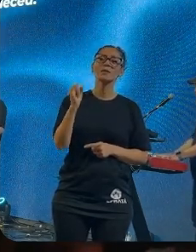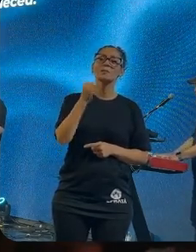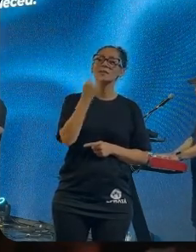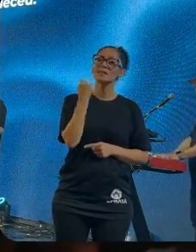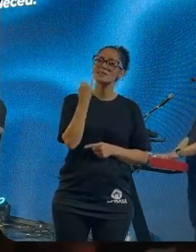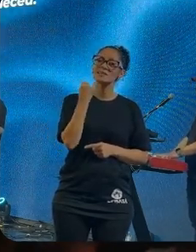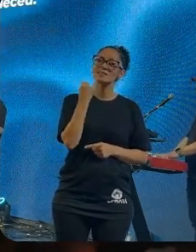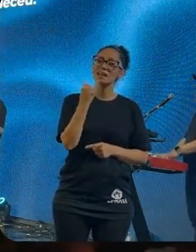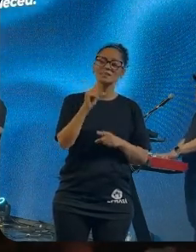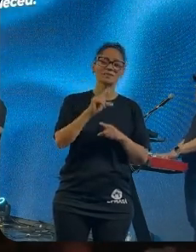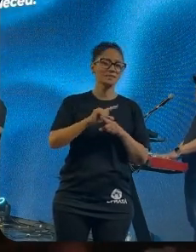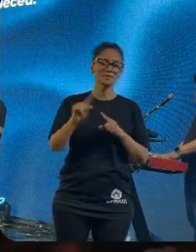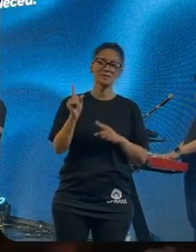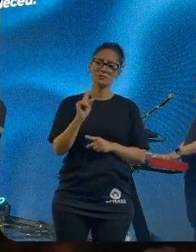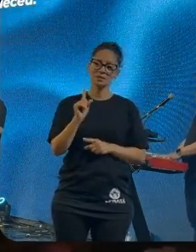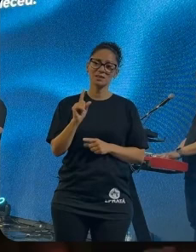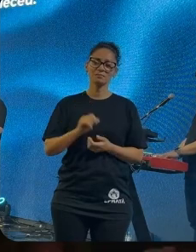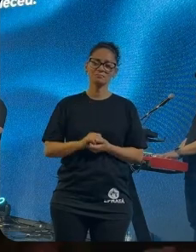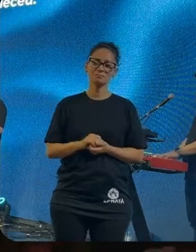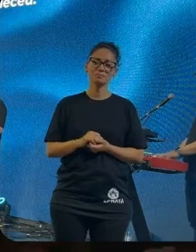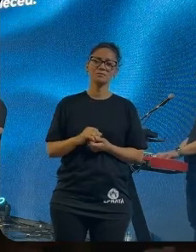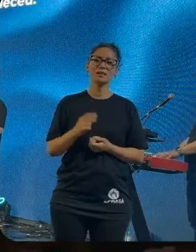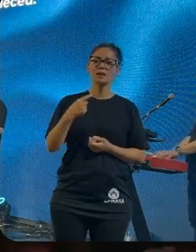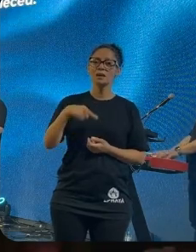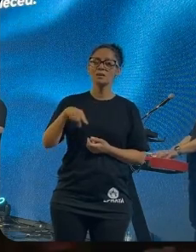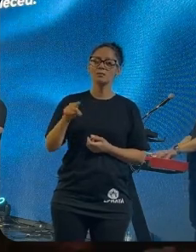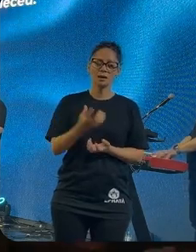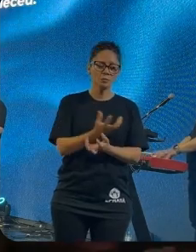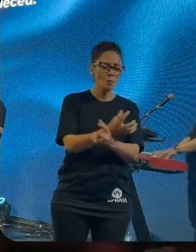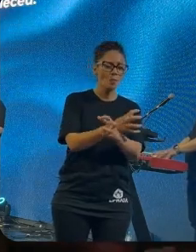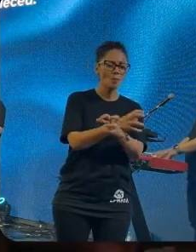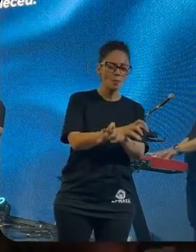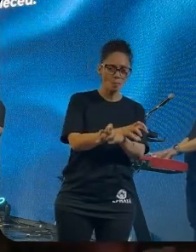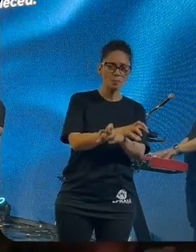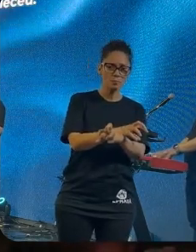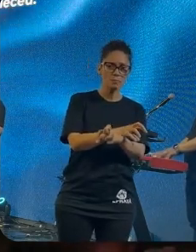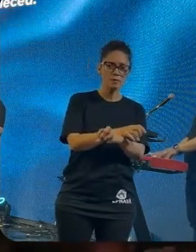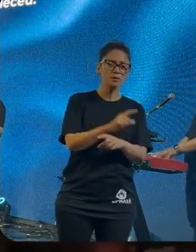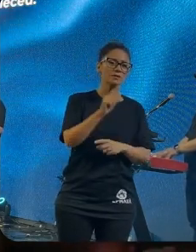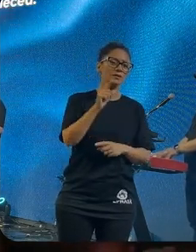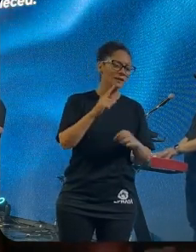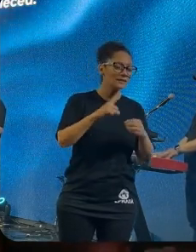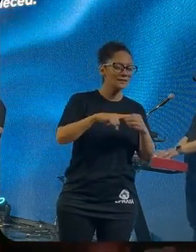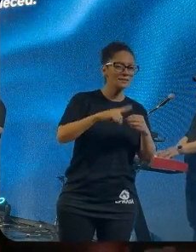Sabe o que Isaac faz? Ele vai para o vale em Gerar.